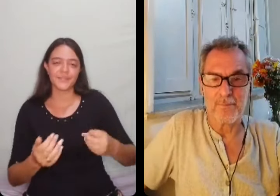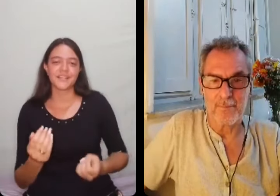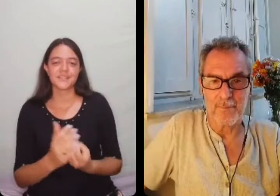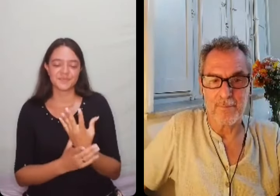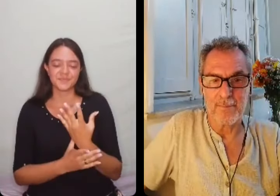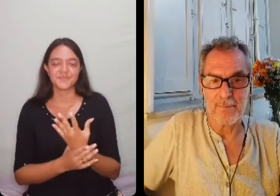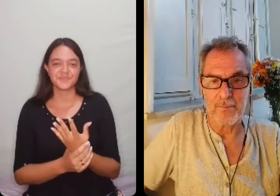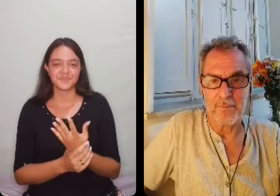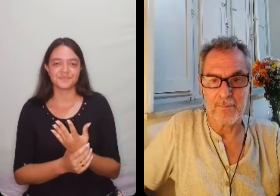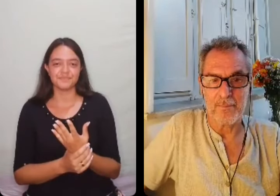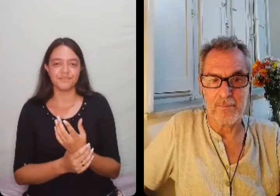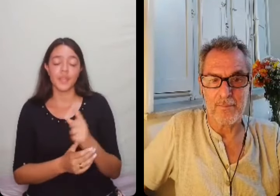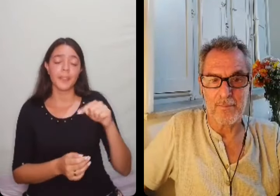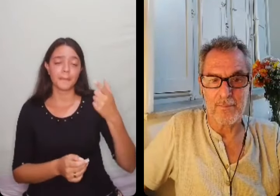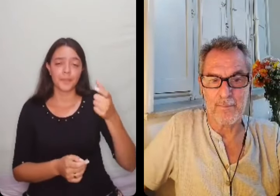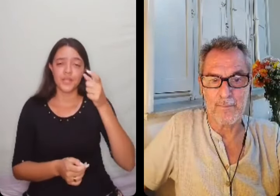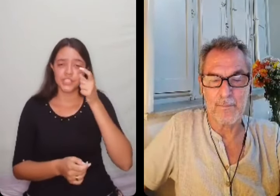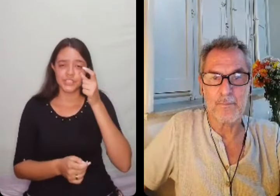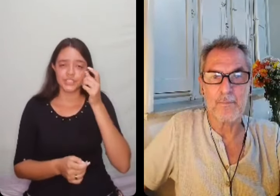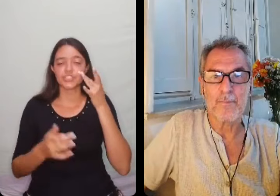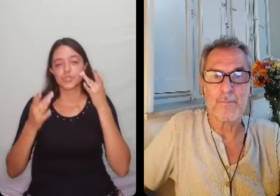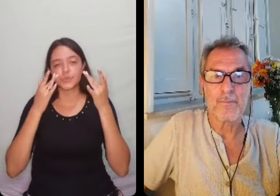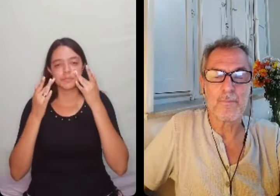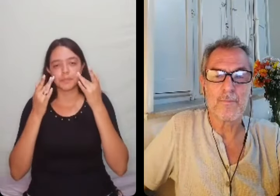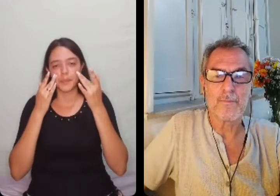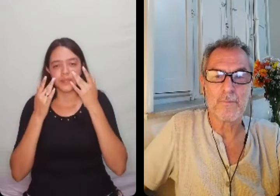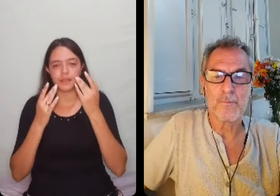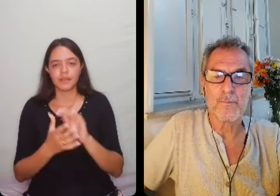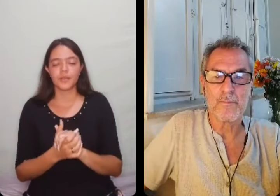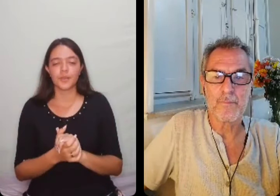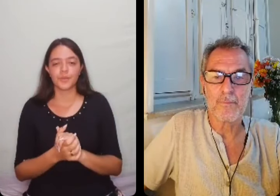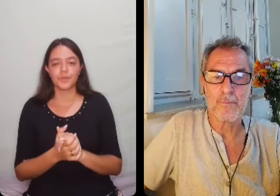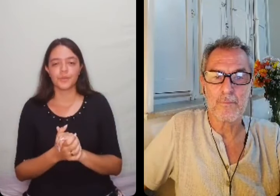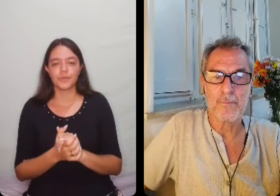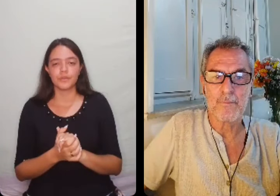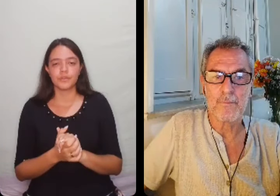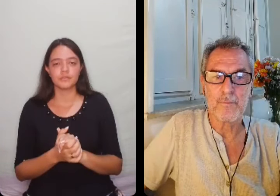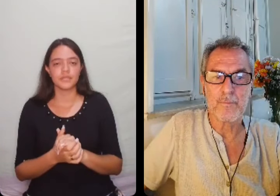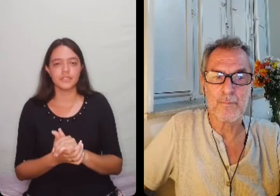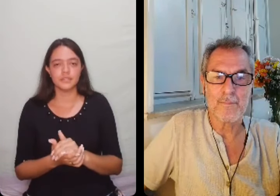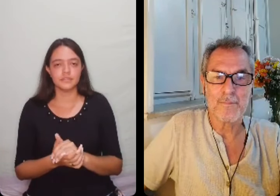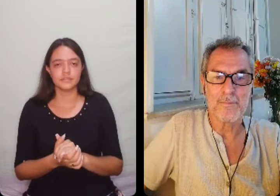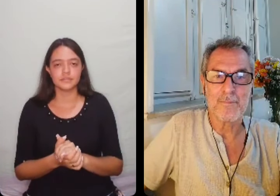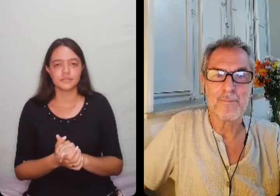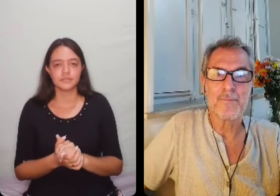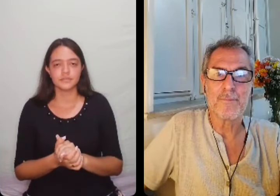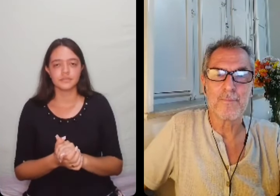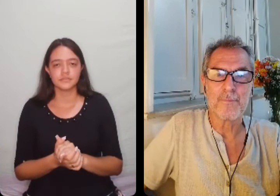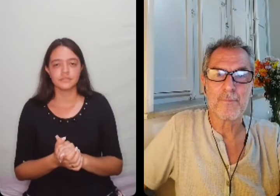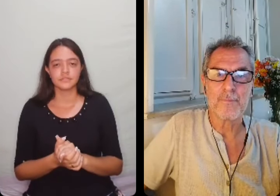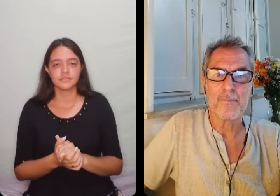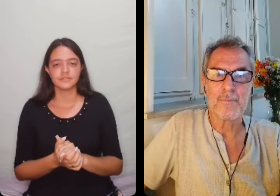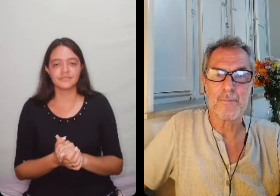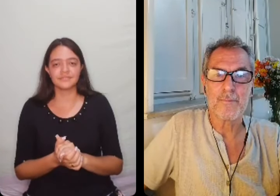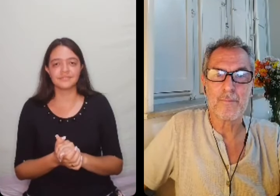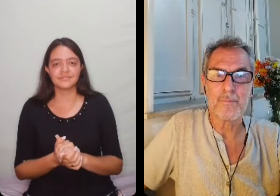espetáculo e no máximo sai com um release na mão, um folder, enfim. Então, isso de poder